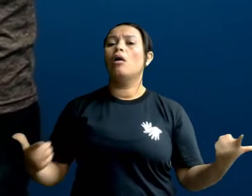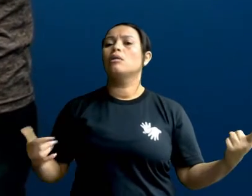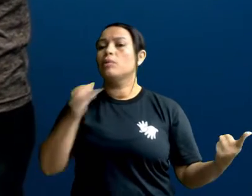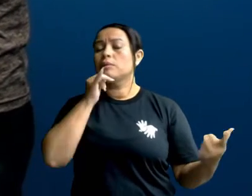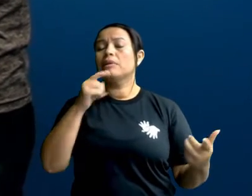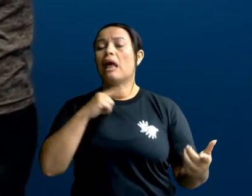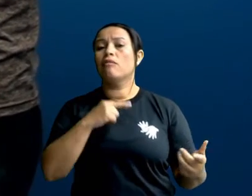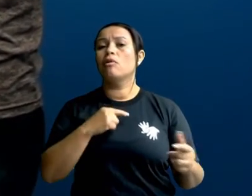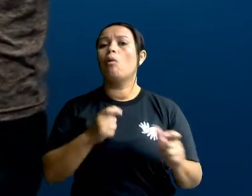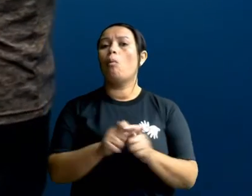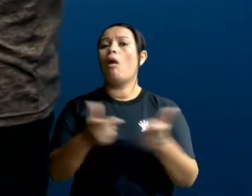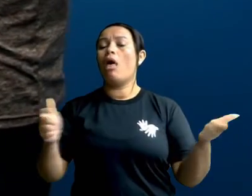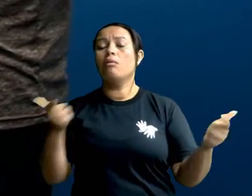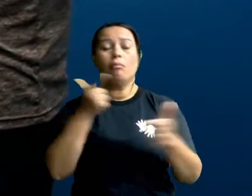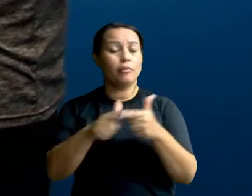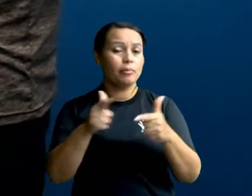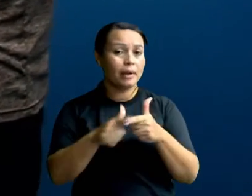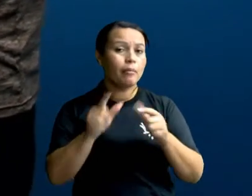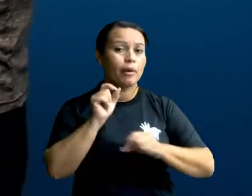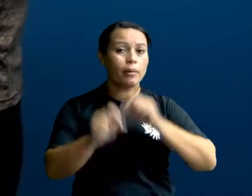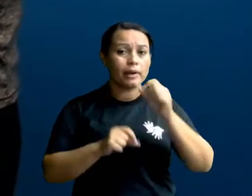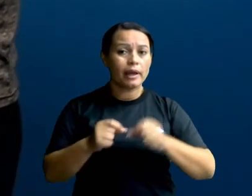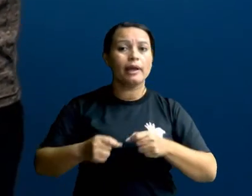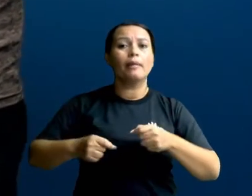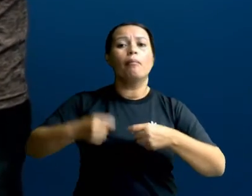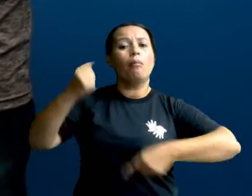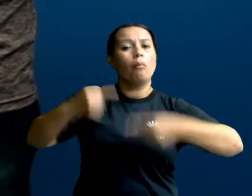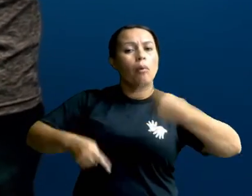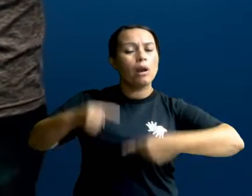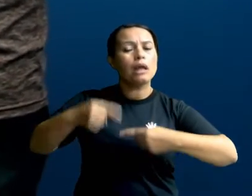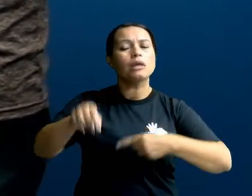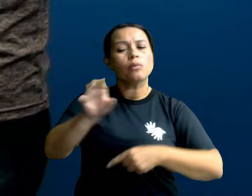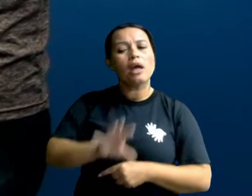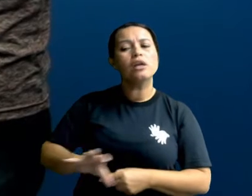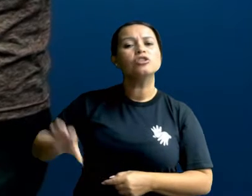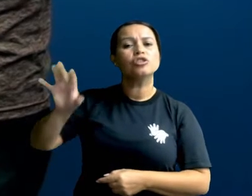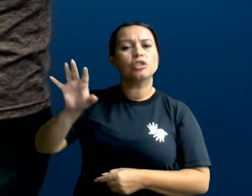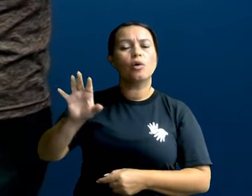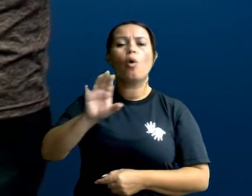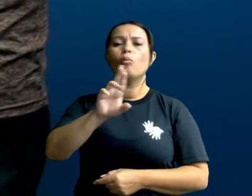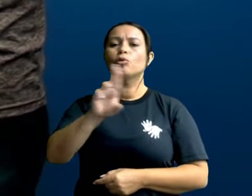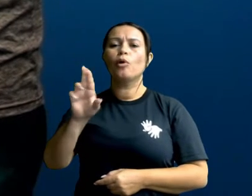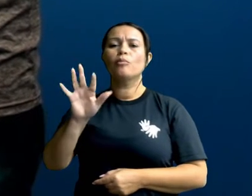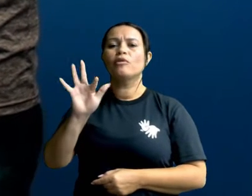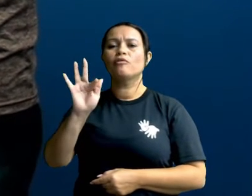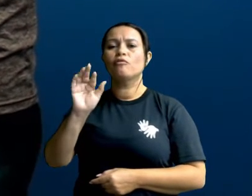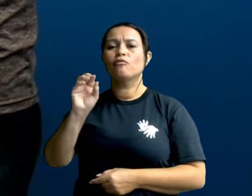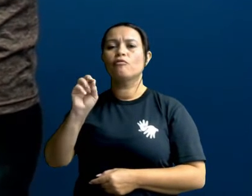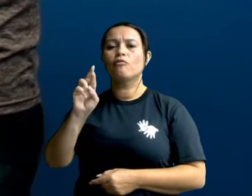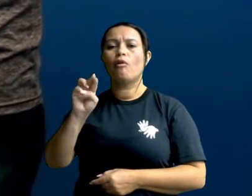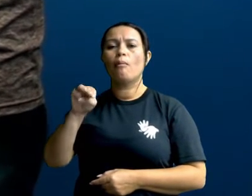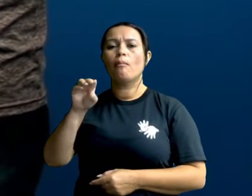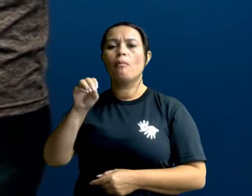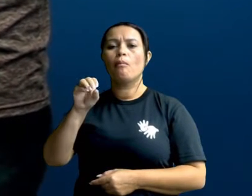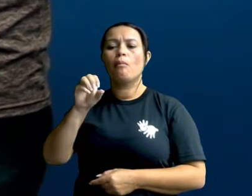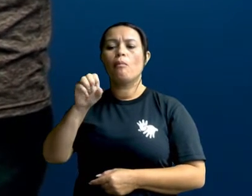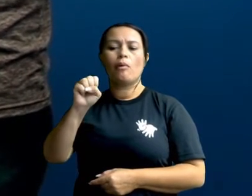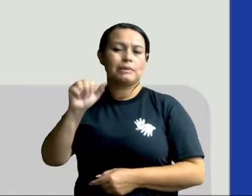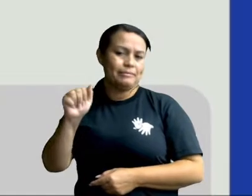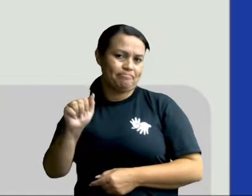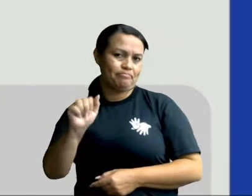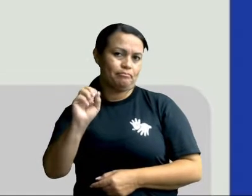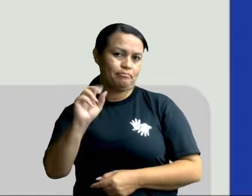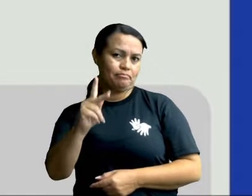político em relação a essa região aqui, Taiwan, também conhecida como Formosa. Ok?